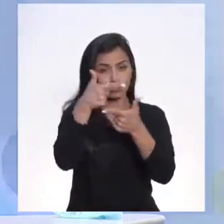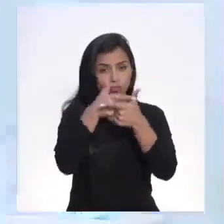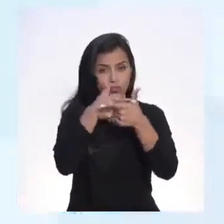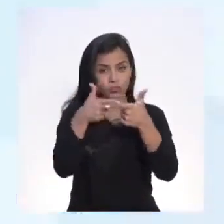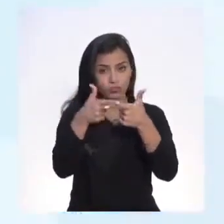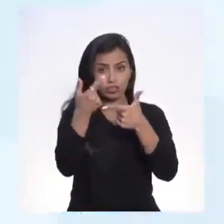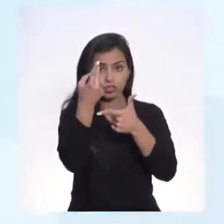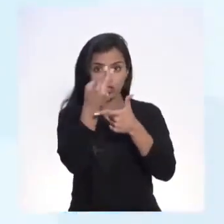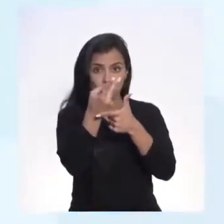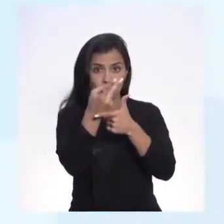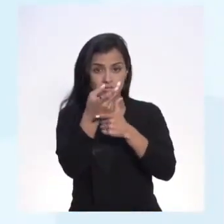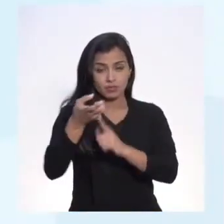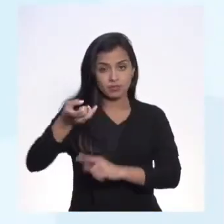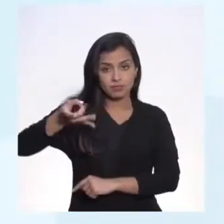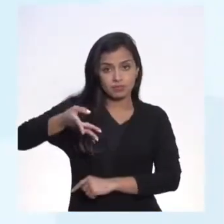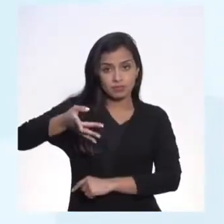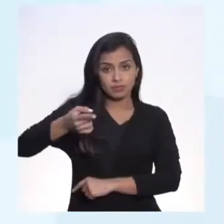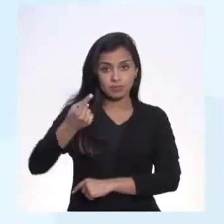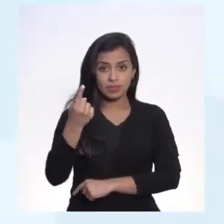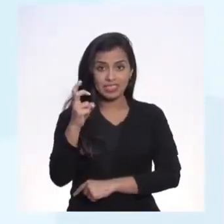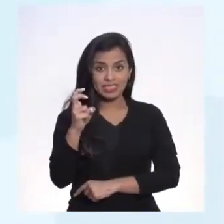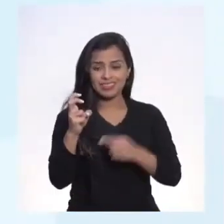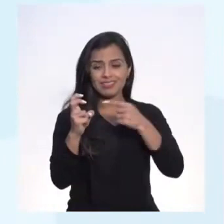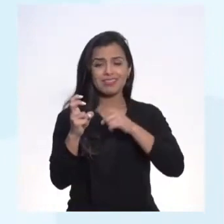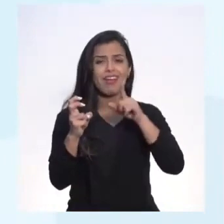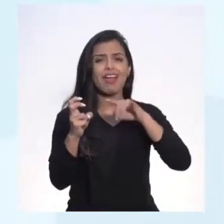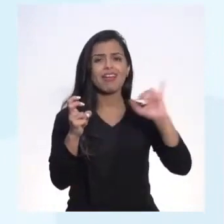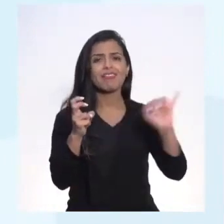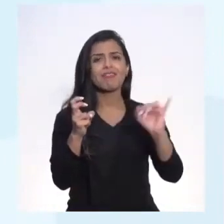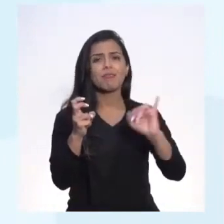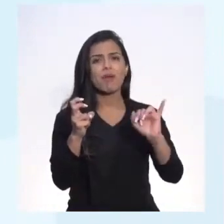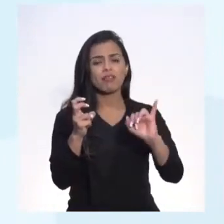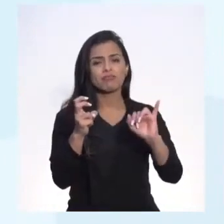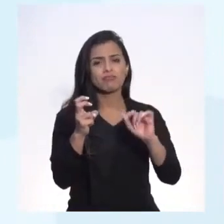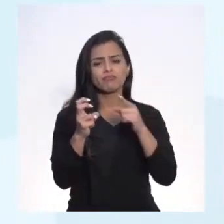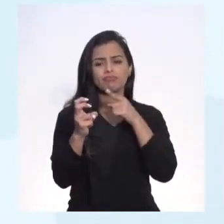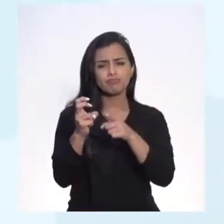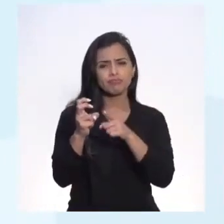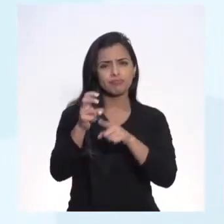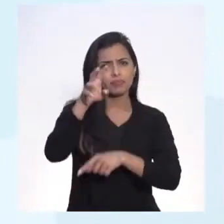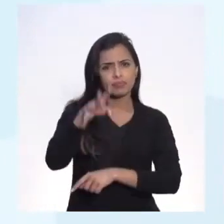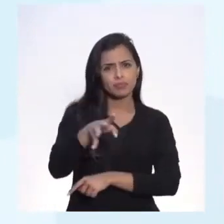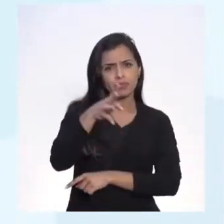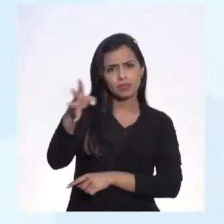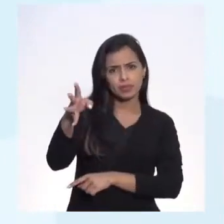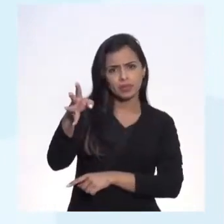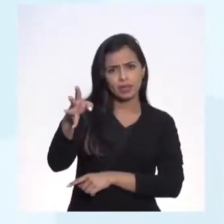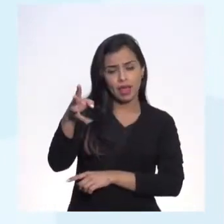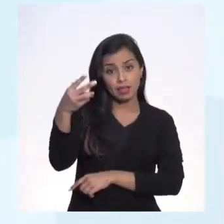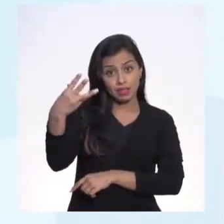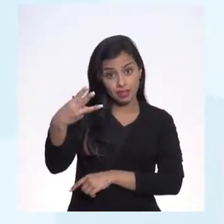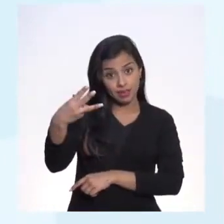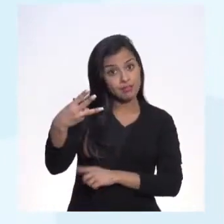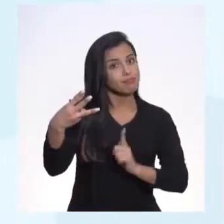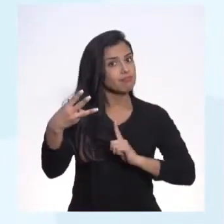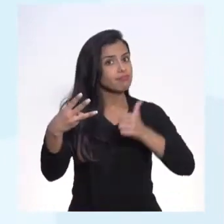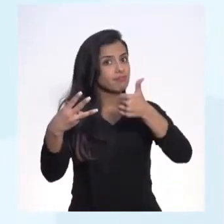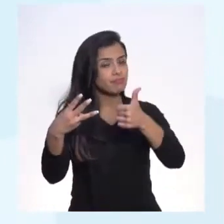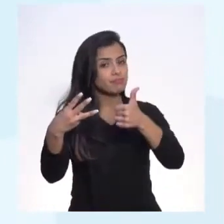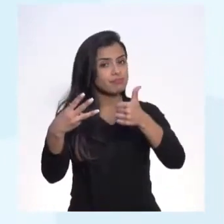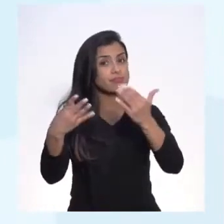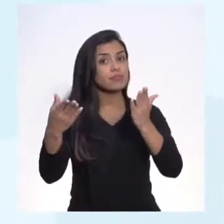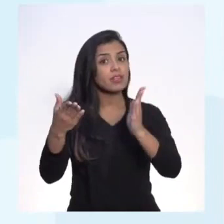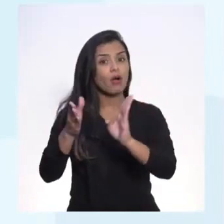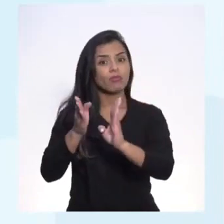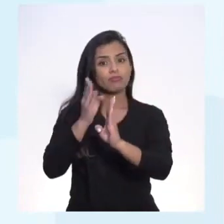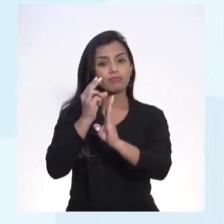dar 15. 15 é ímpar, então vou perguntar se ele está na tabuada do 3. Tá, então vou dividir